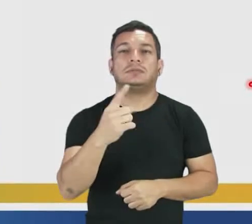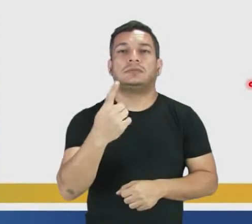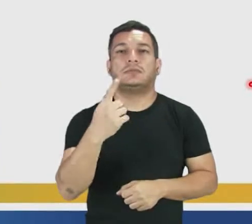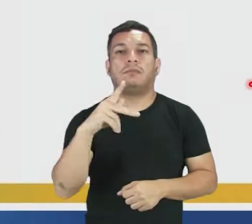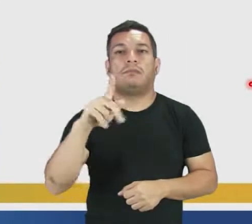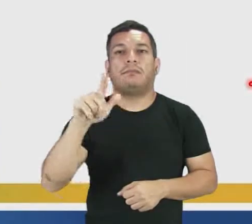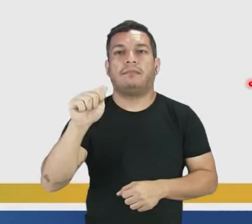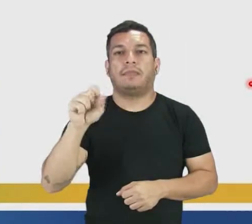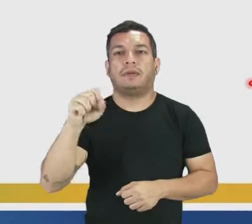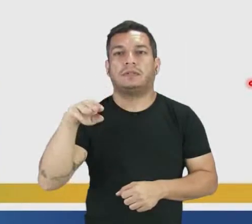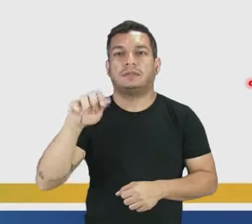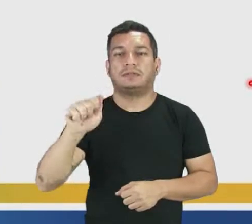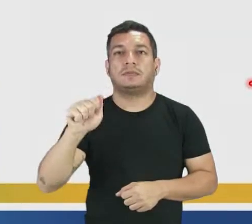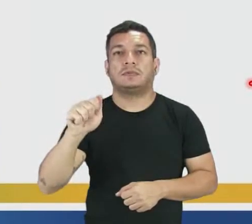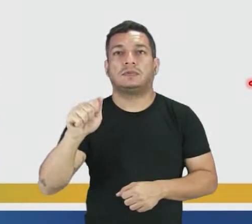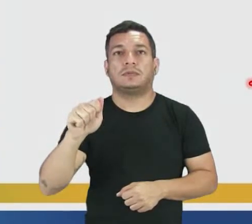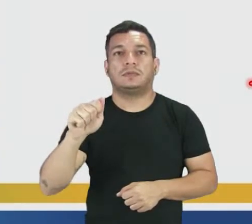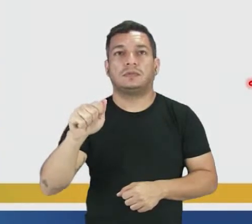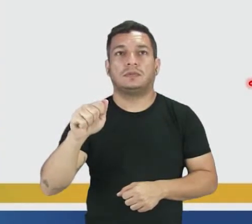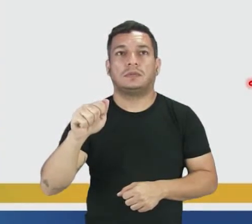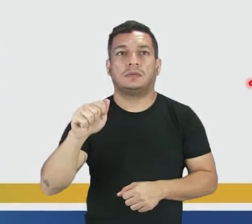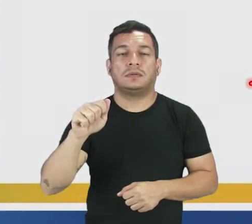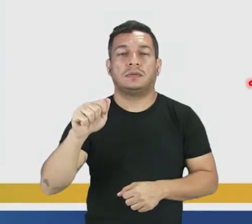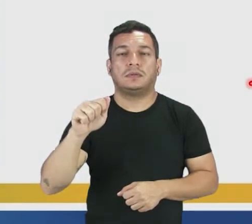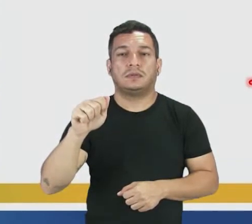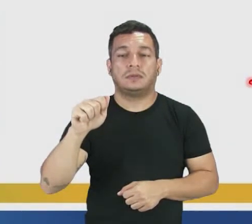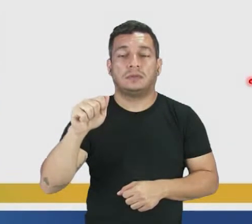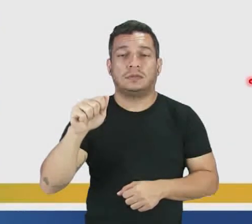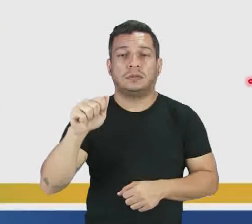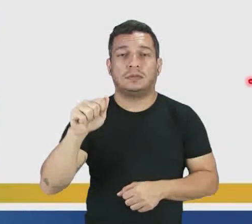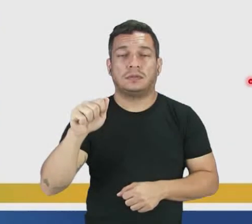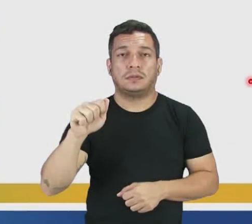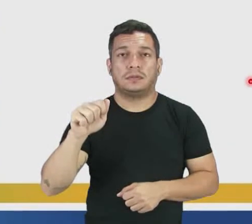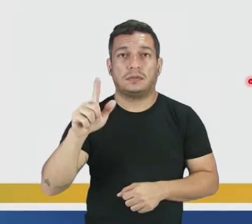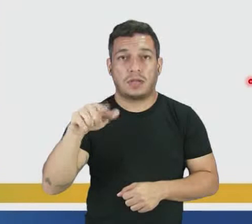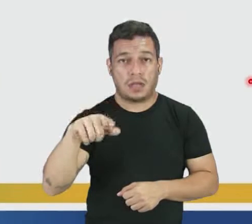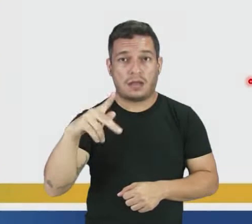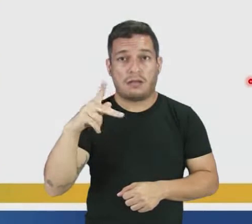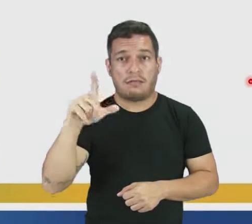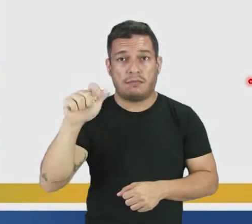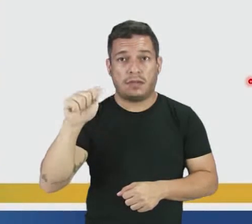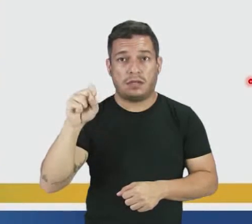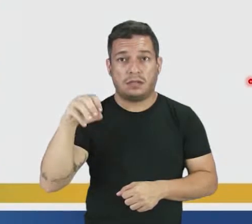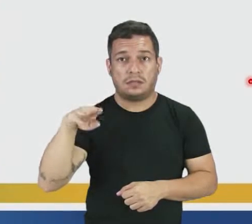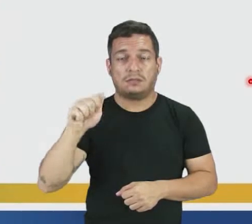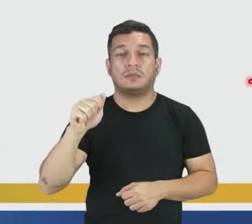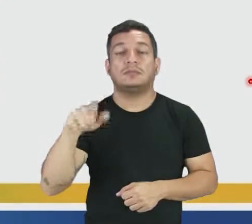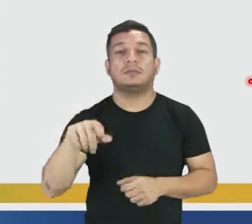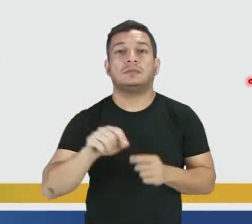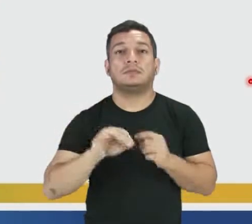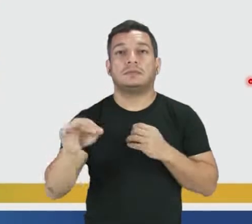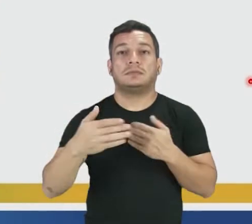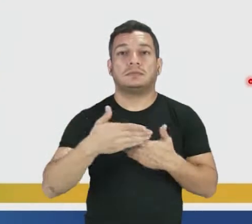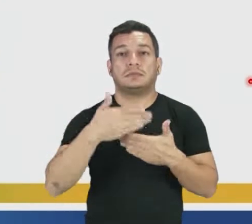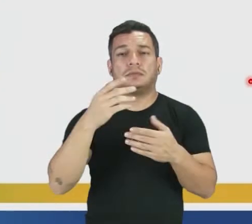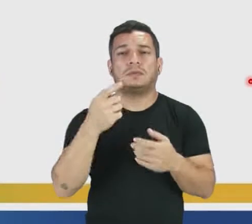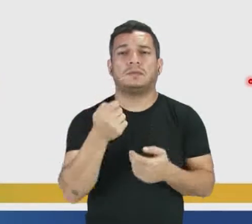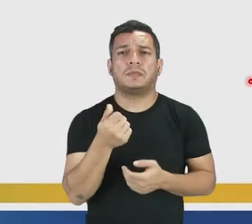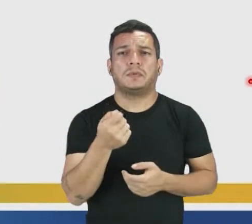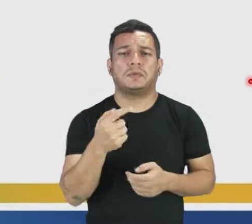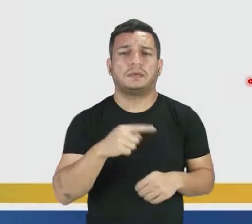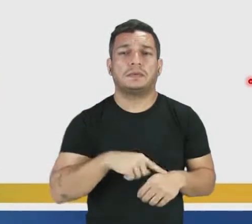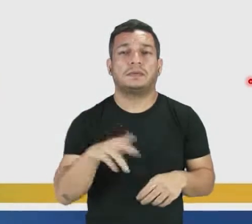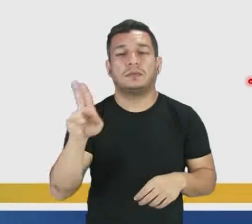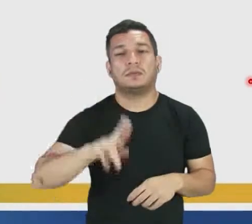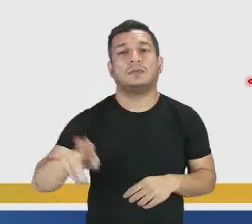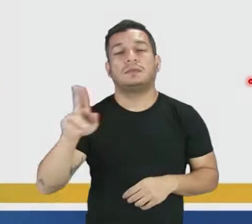plasma núcleo de átomos, tá bom? Esse plasma longe das paredes durante um pouco tempo e